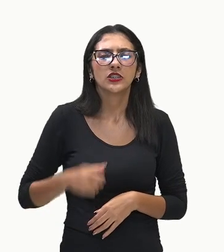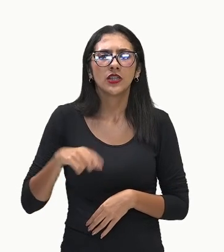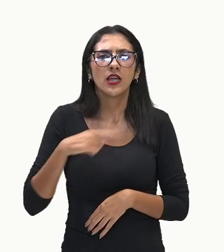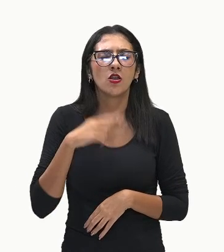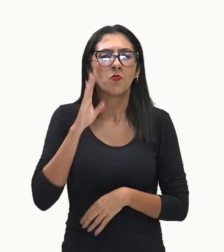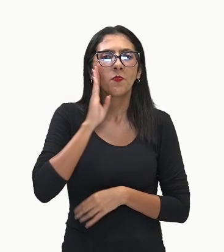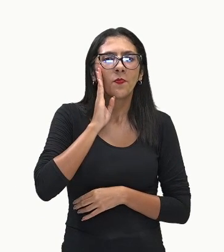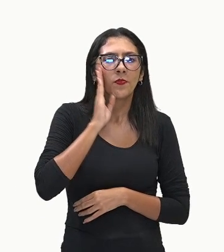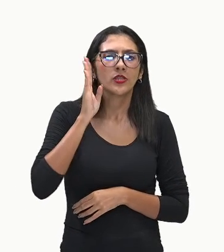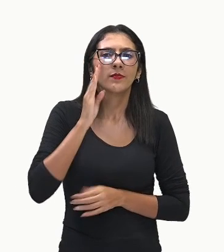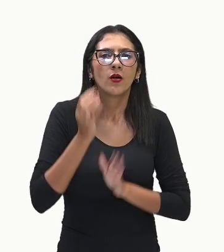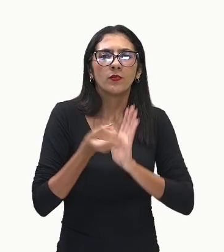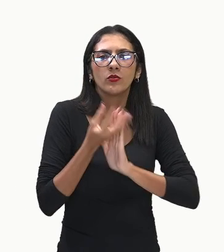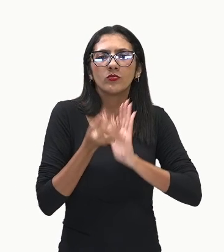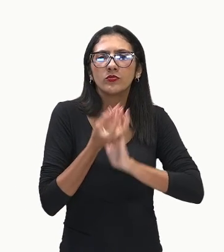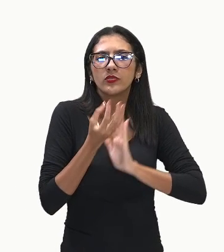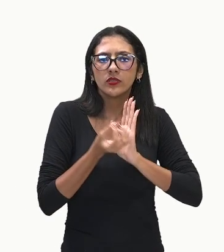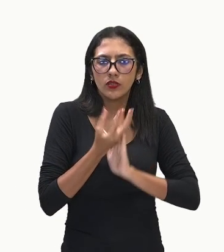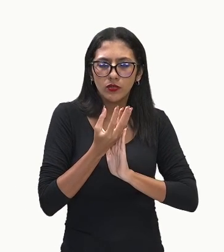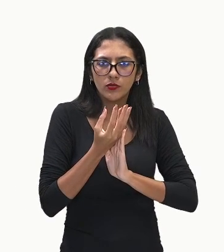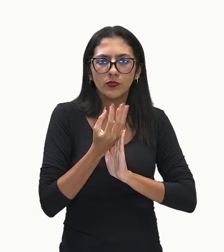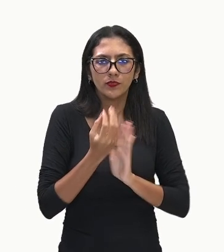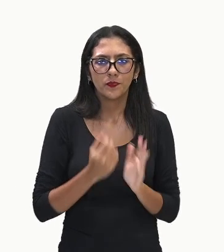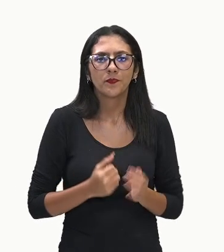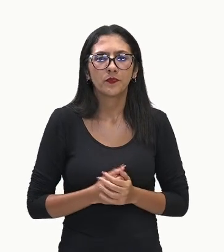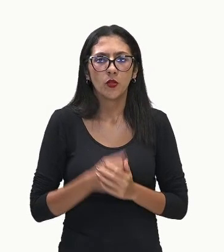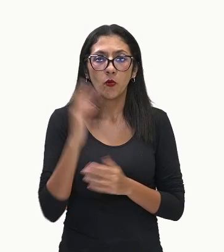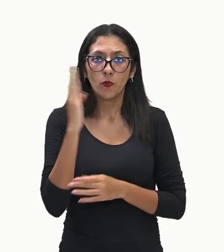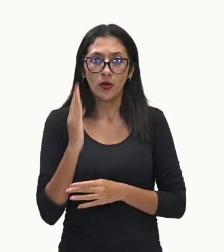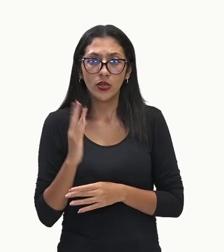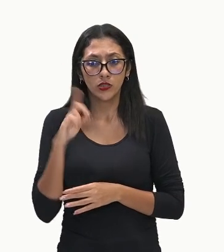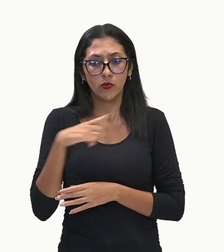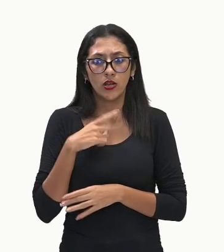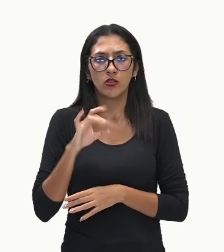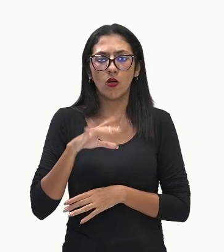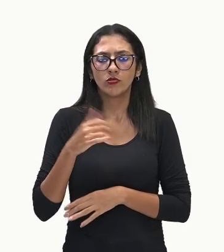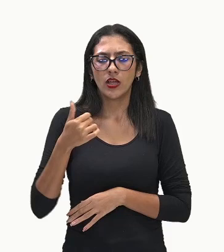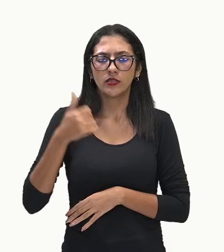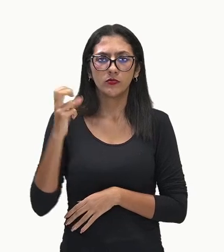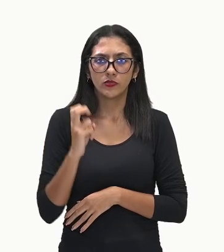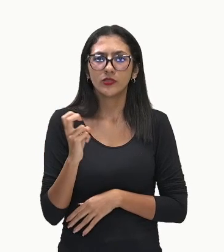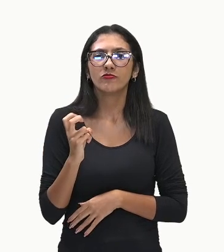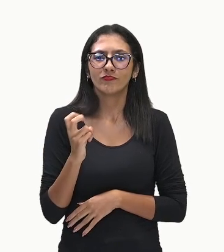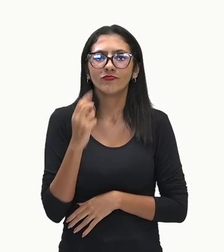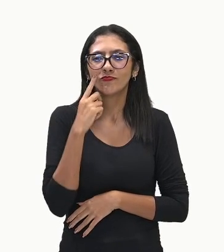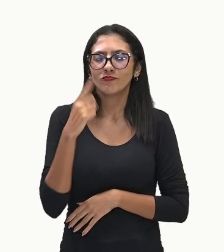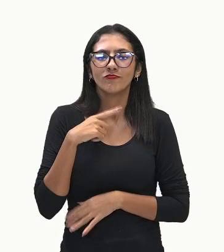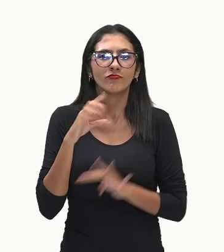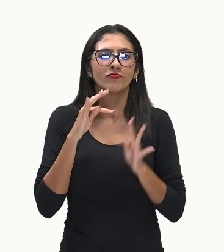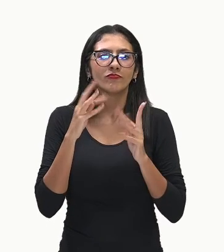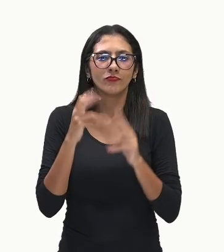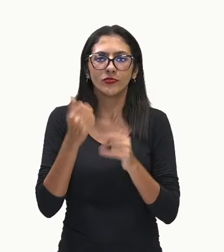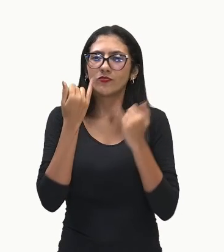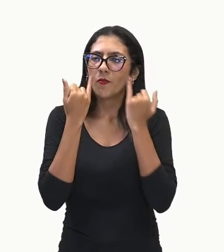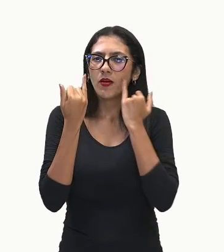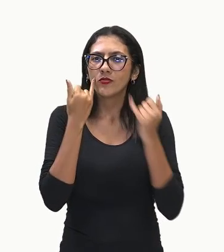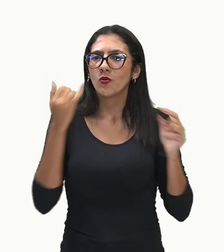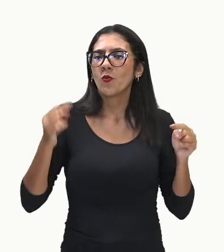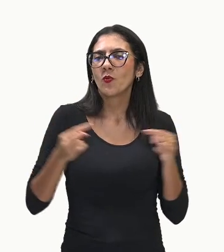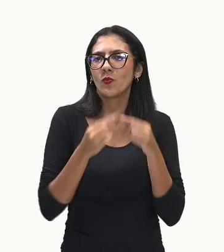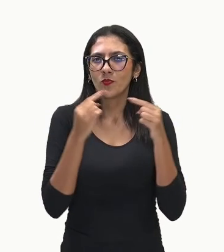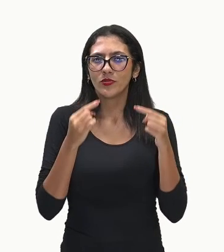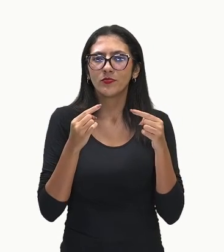mundo e o Brasil está em 15º lugar no ranking. Todas as informações estão batendo, né? Então, por isso que ela